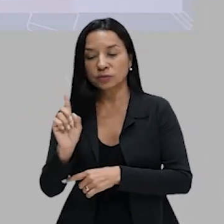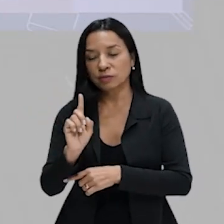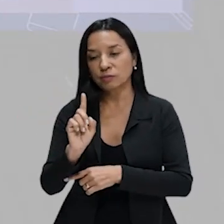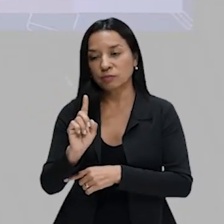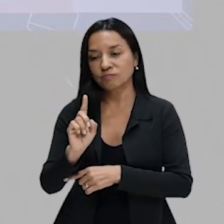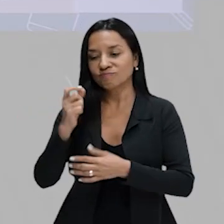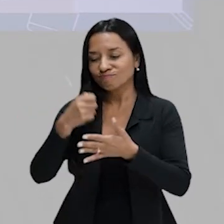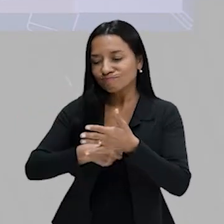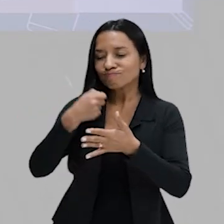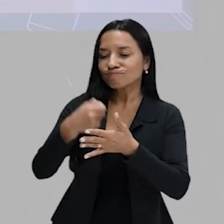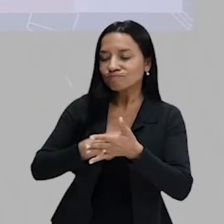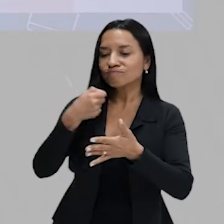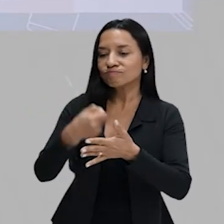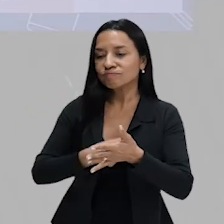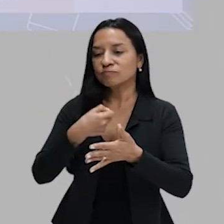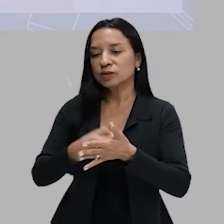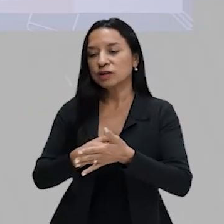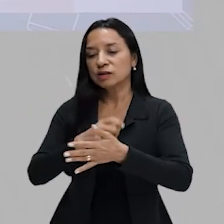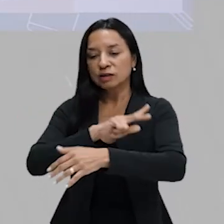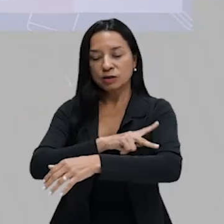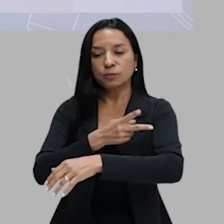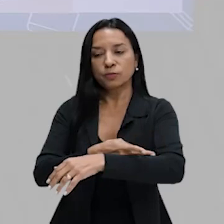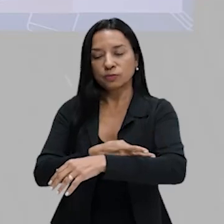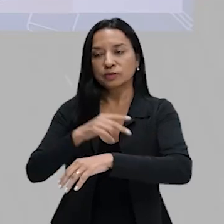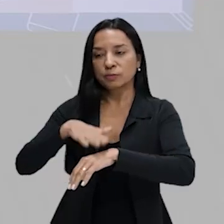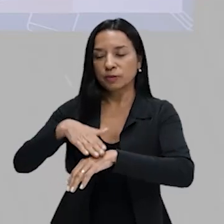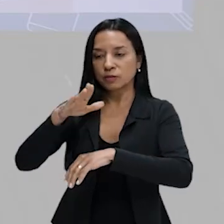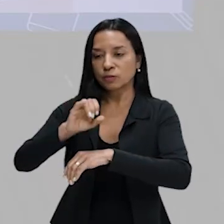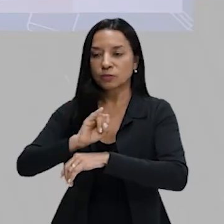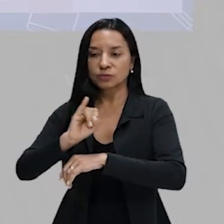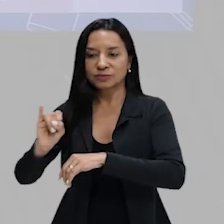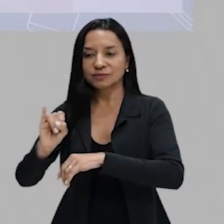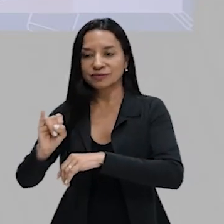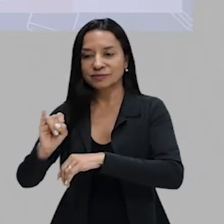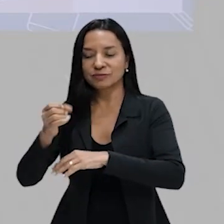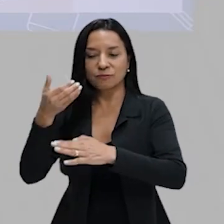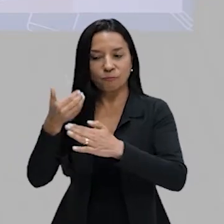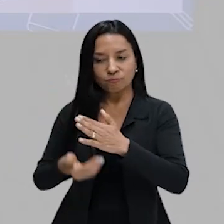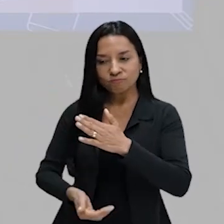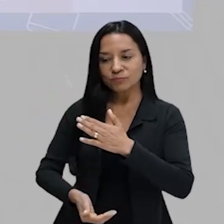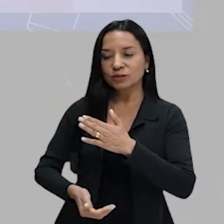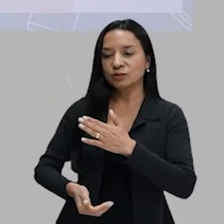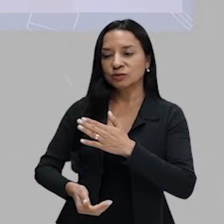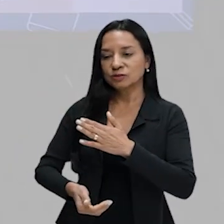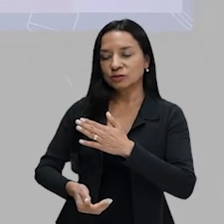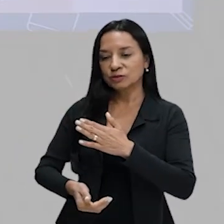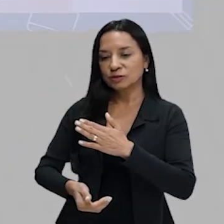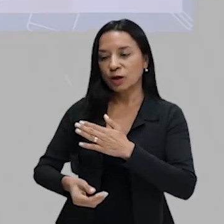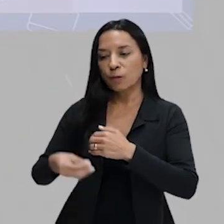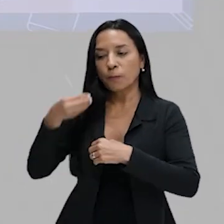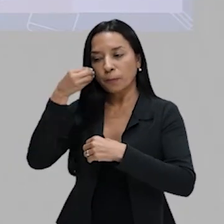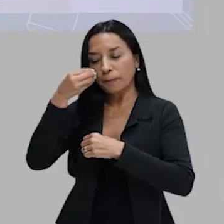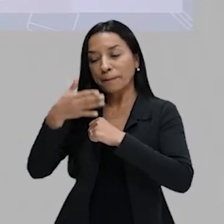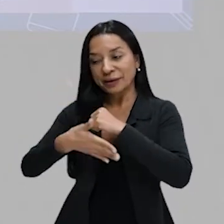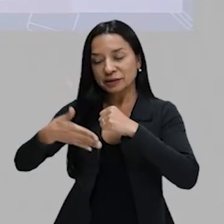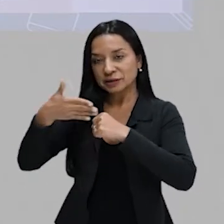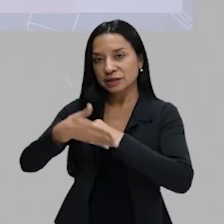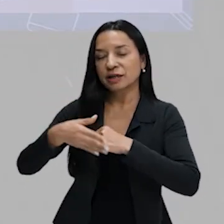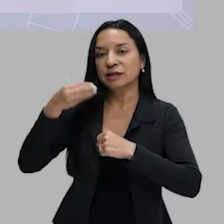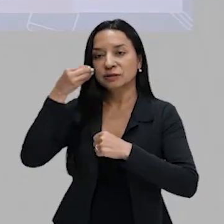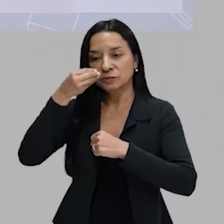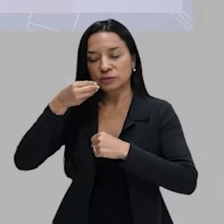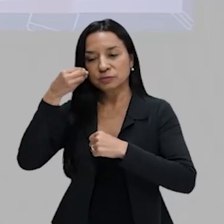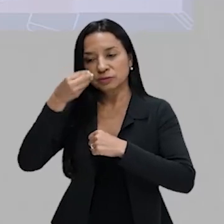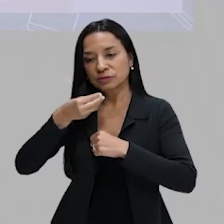melhor. Se a hipótese for derrubada, com base nos meus experimentos, ela vai